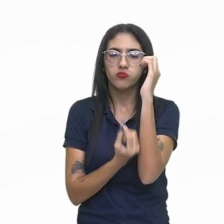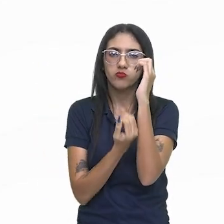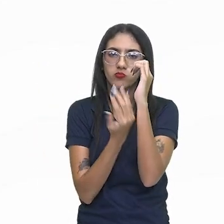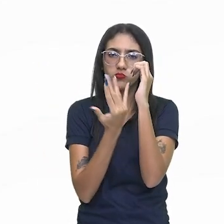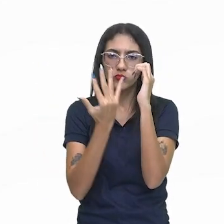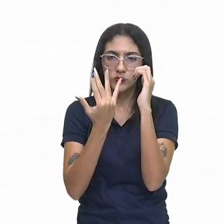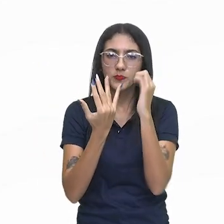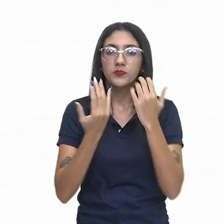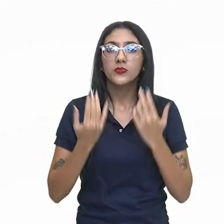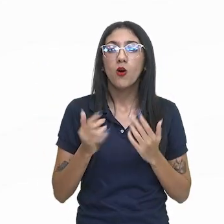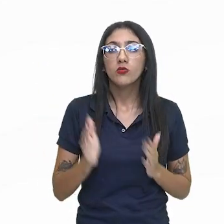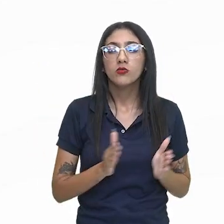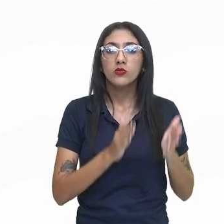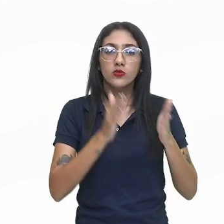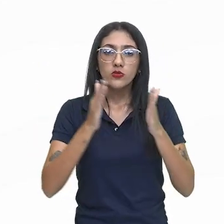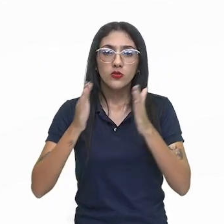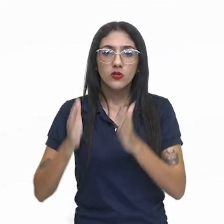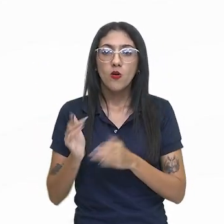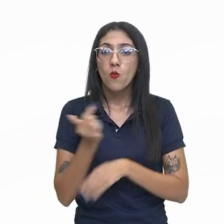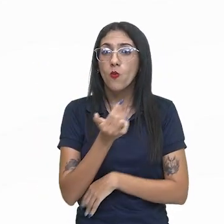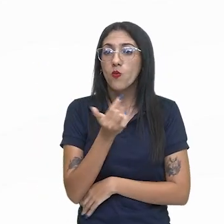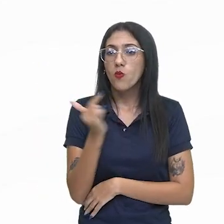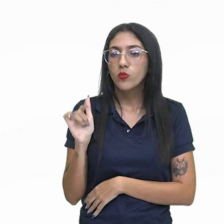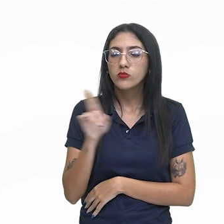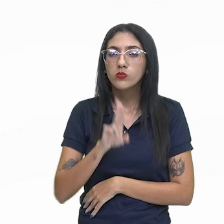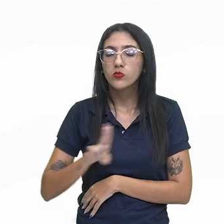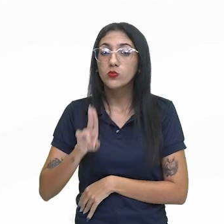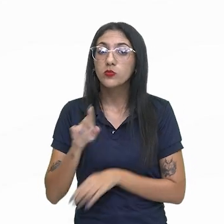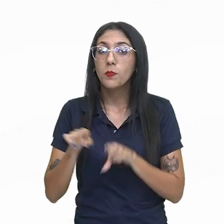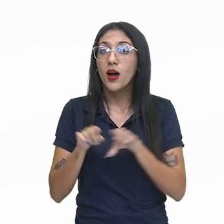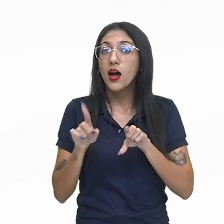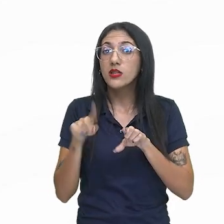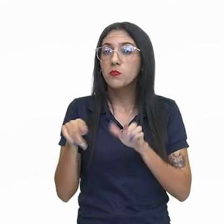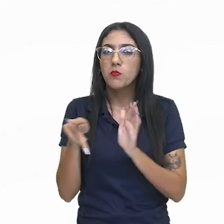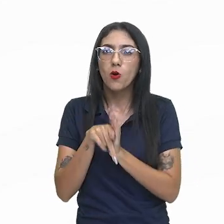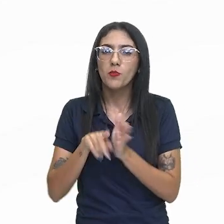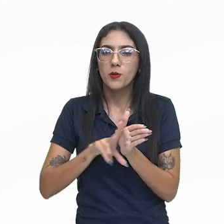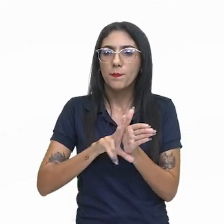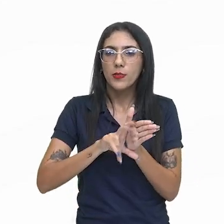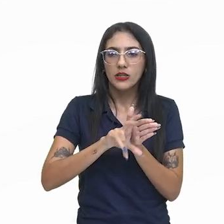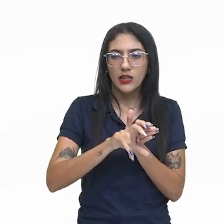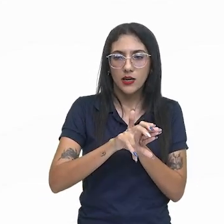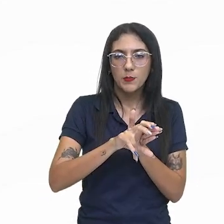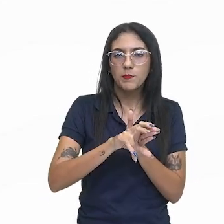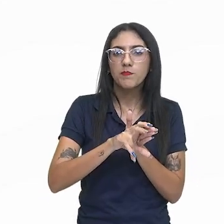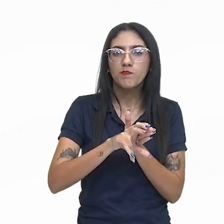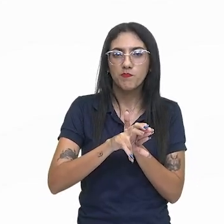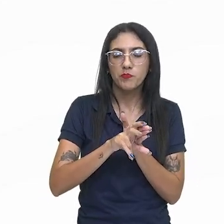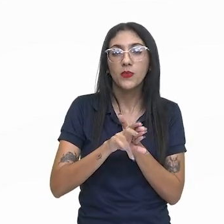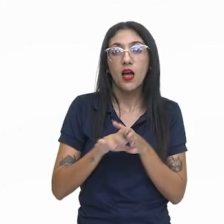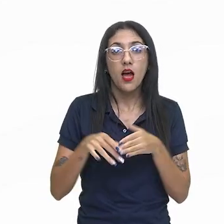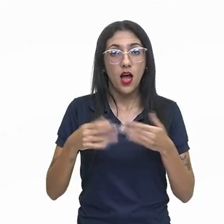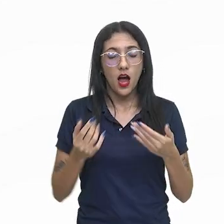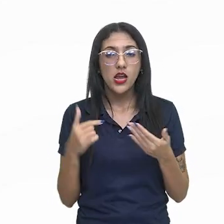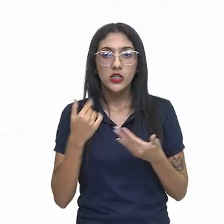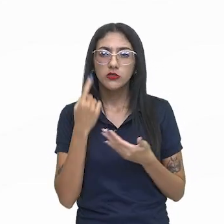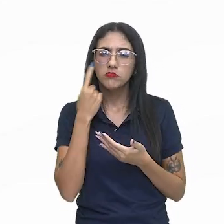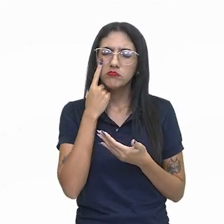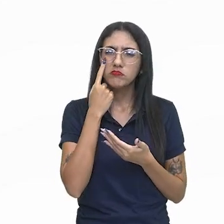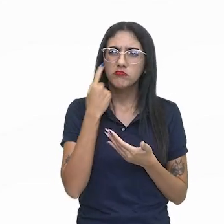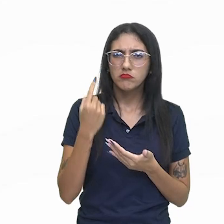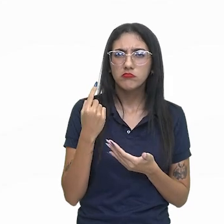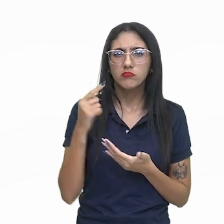Que é um outro processo realizado por algumas bactérias. Aí sim a gente já vai chegando ao ponto dessa